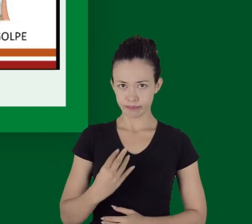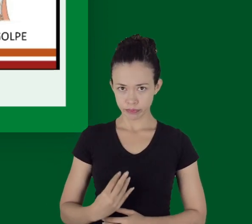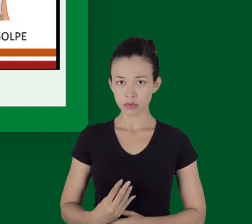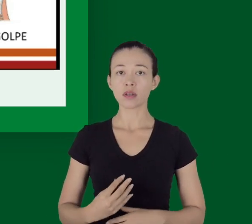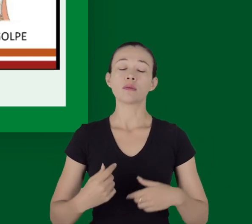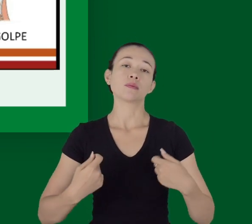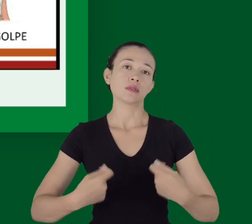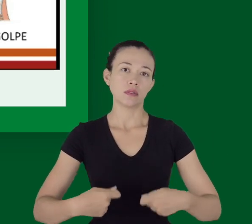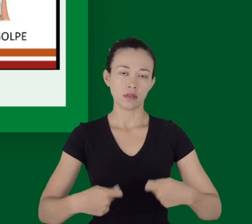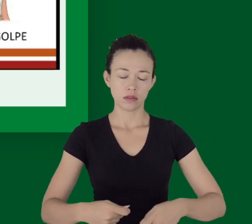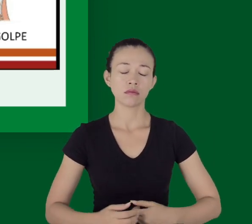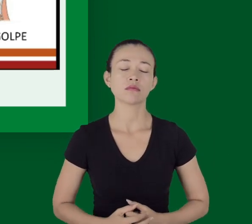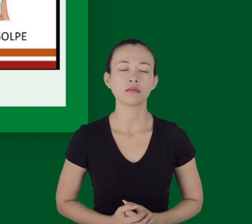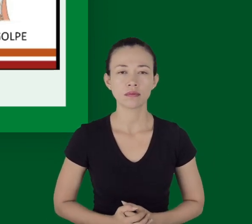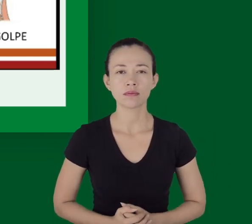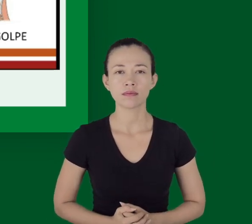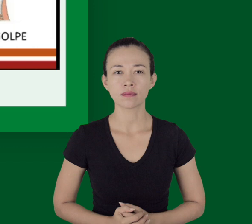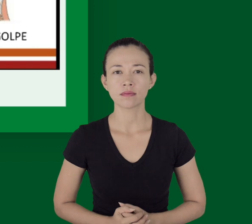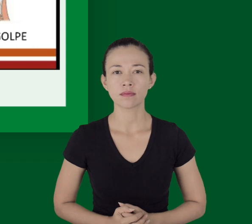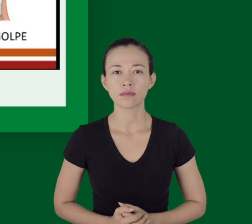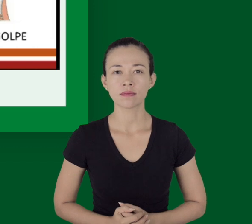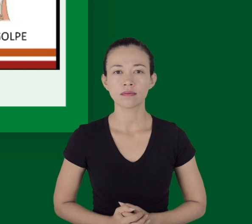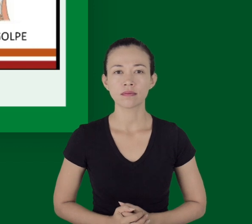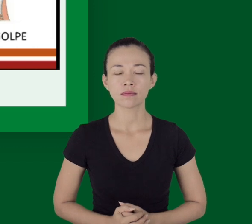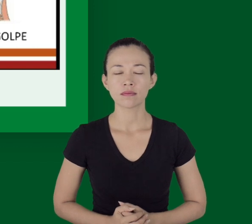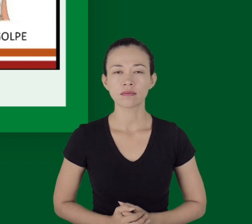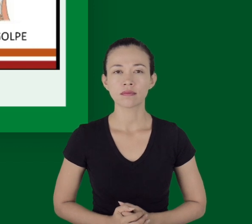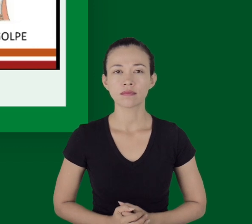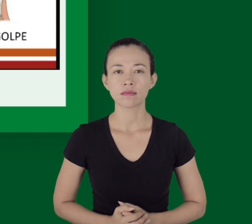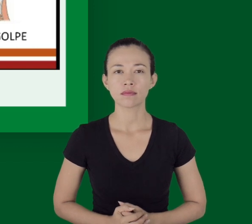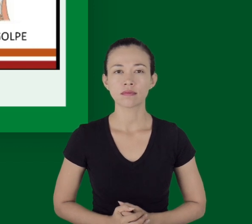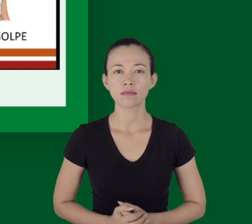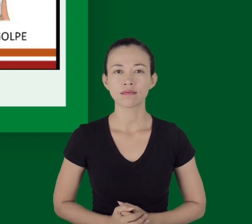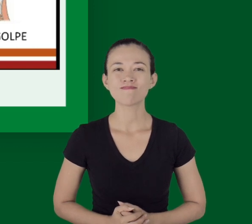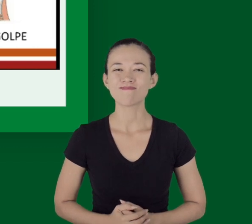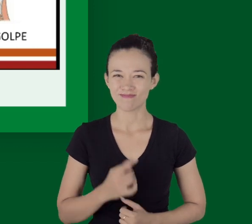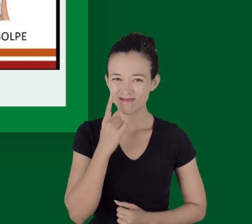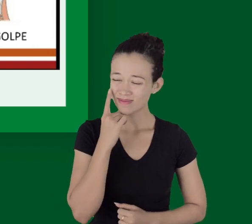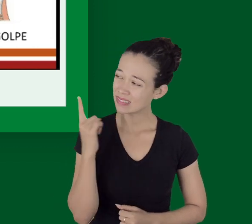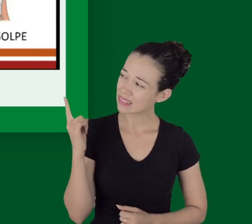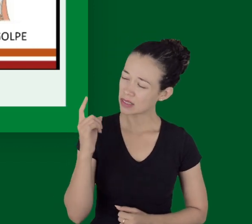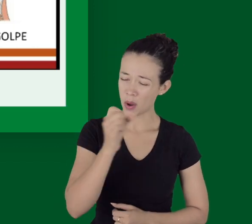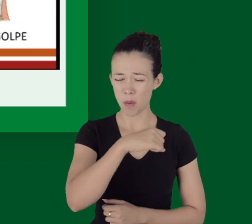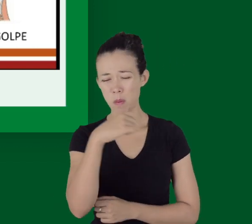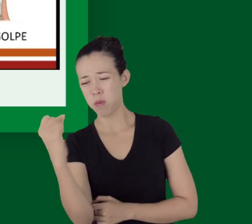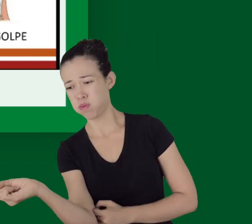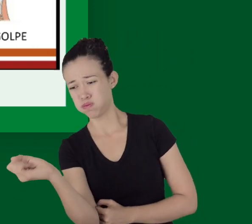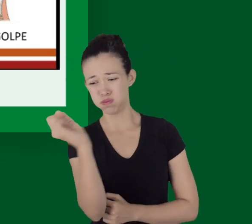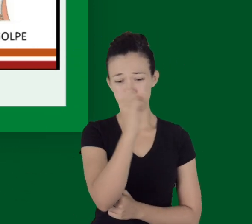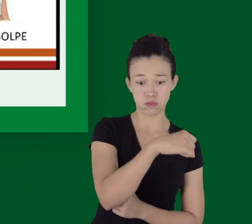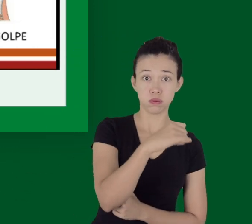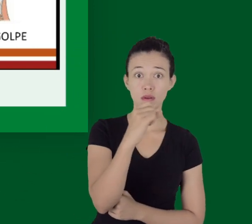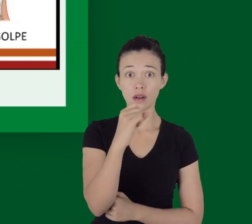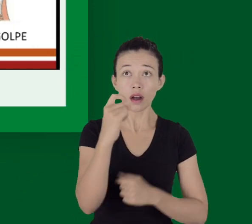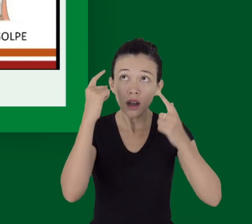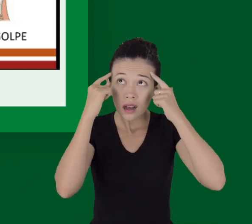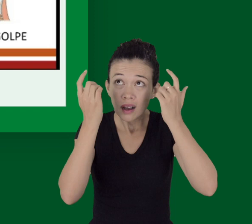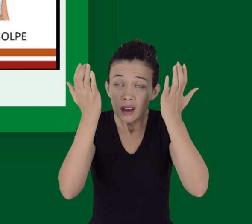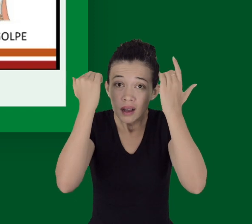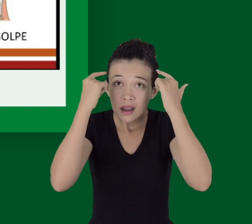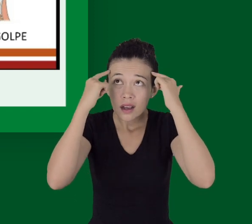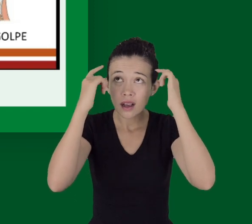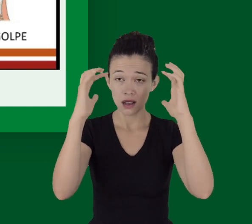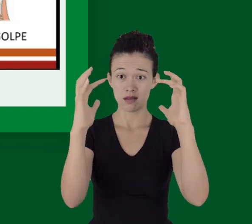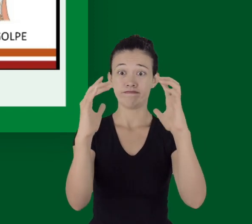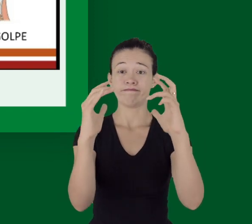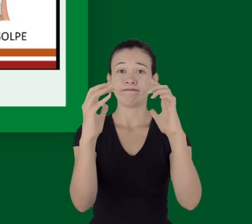Mas esse chicote que fala, né, esse movimento de ida e volta, né, do cérebro, né, dentro